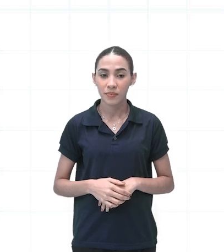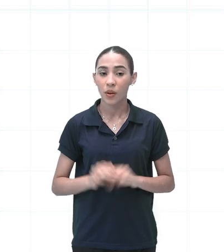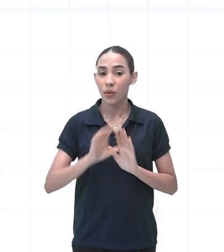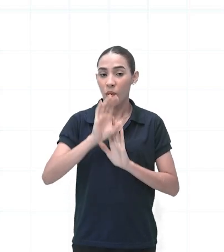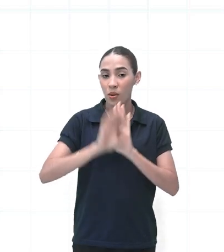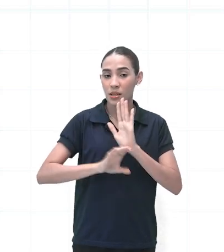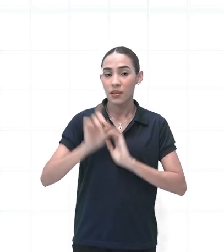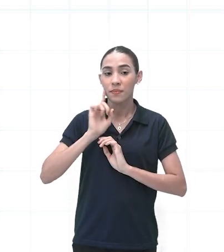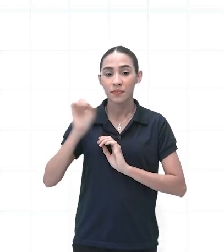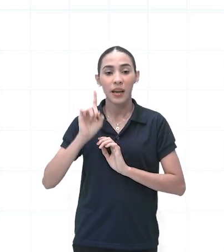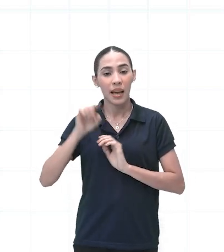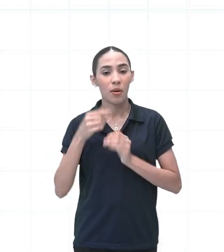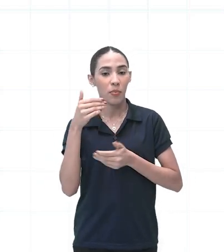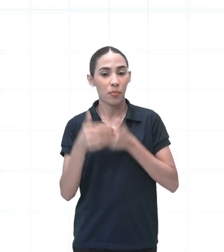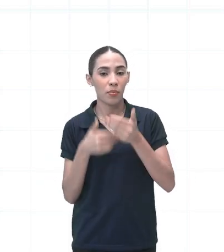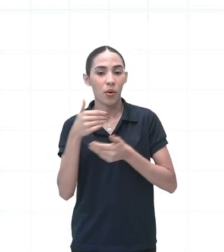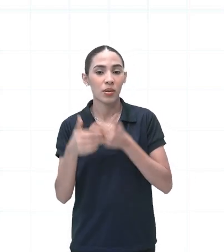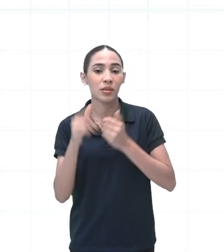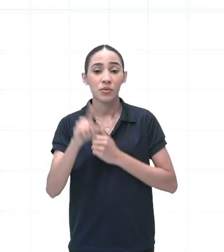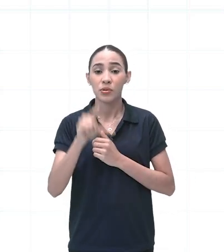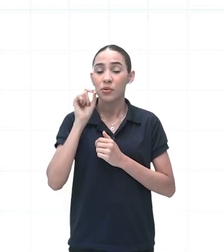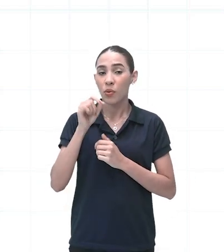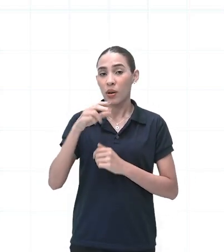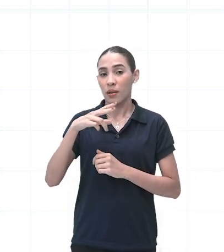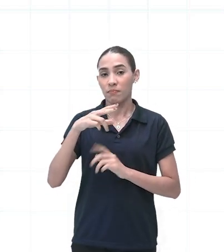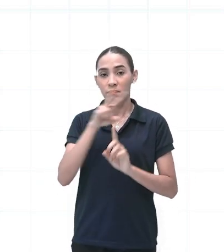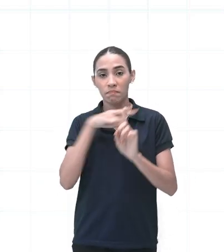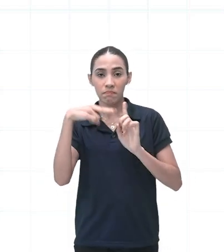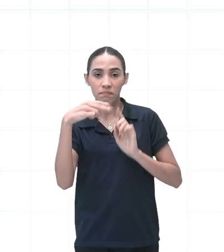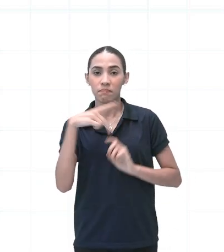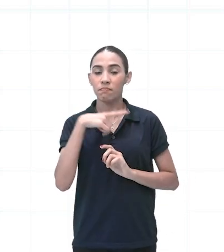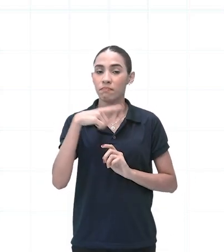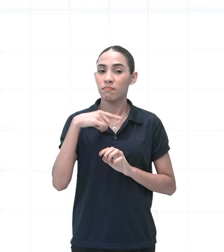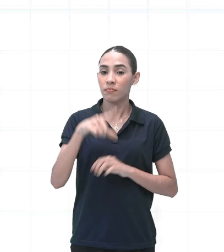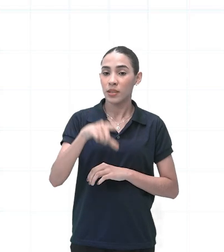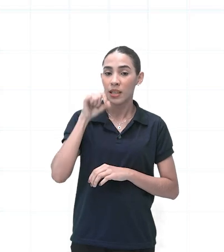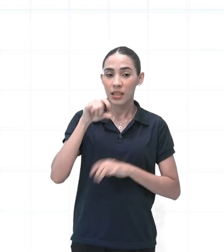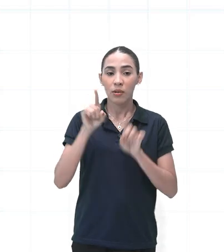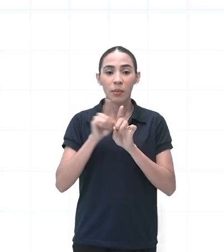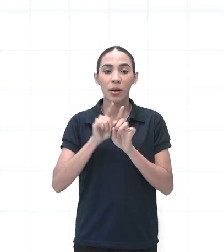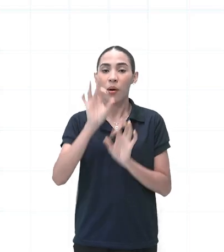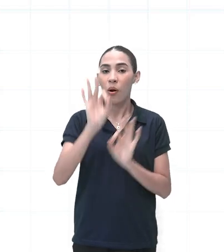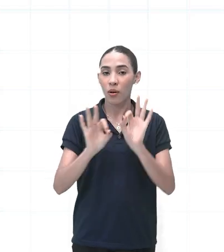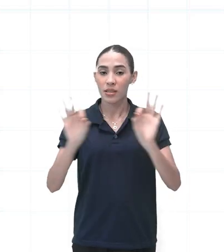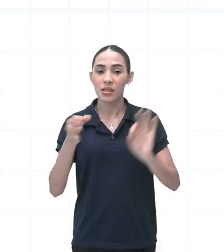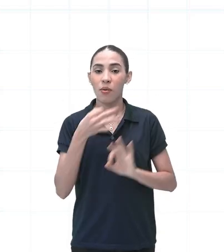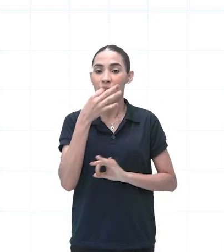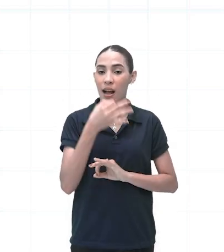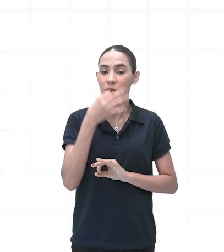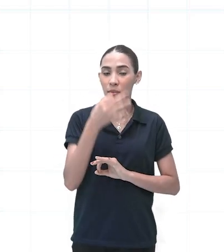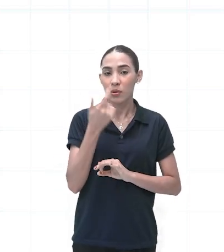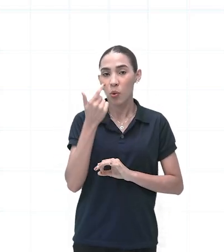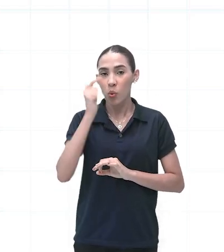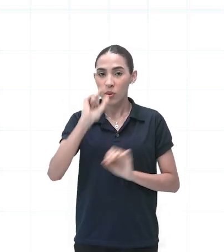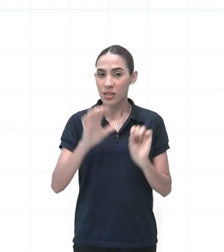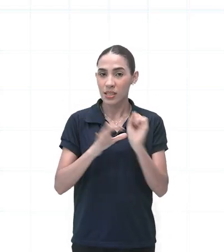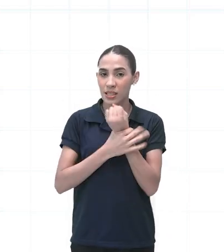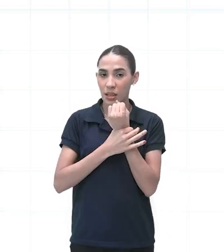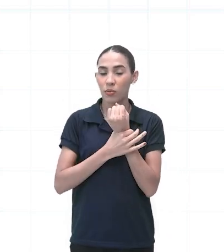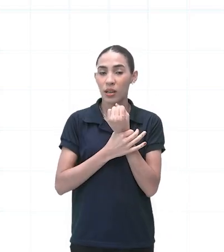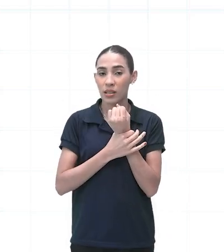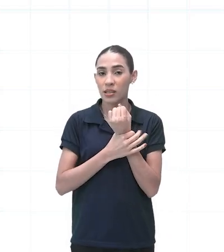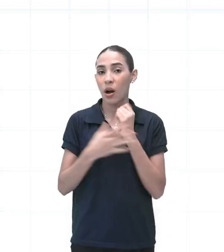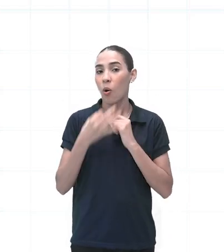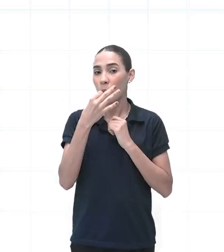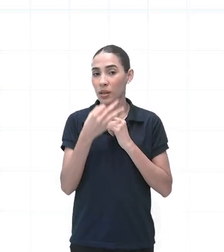conceito para vocês. O processo de adoção de um ponto de vista, seleção e organização de argumentos para a defesa de um ponto